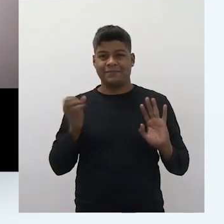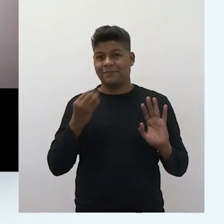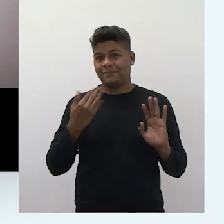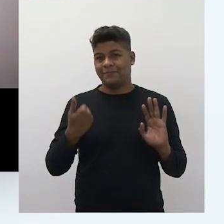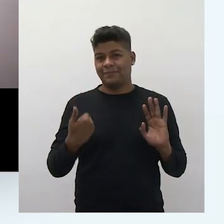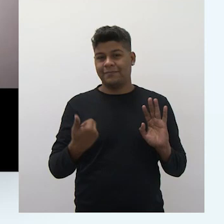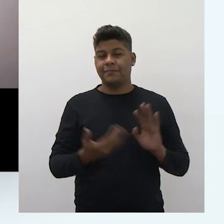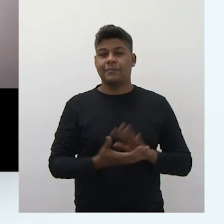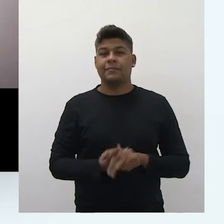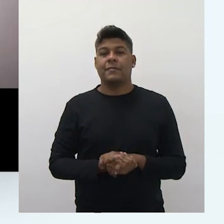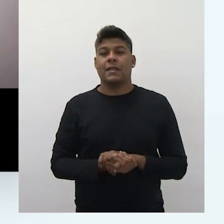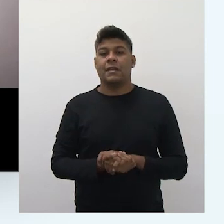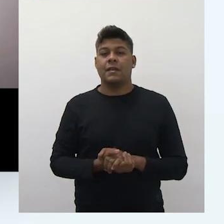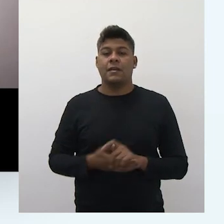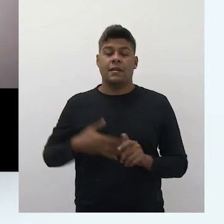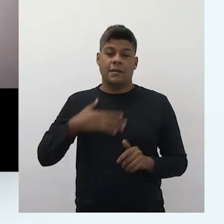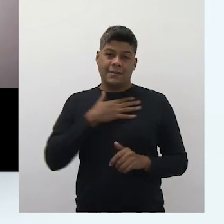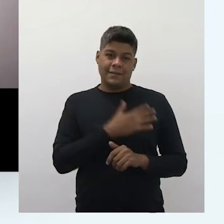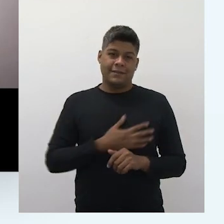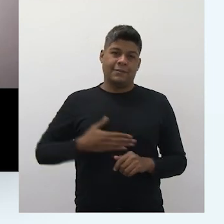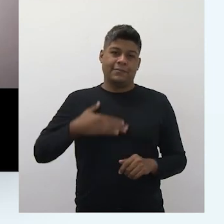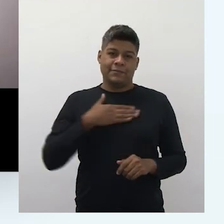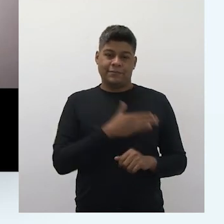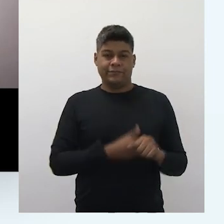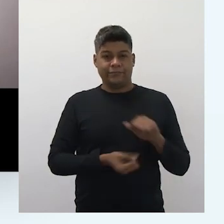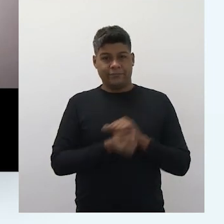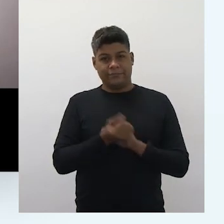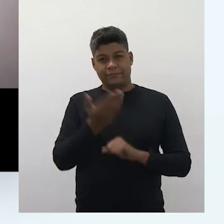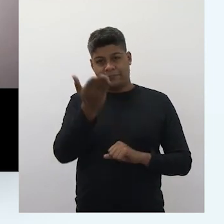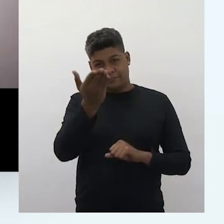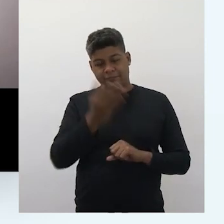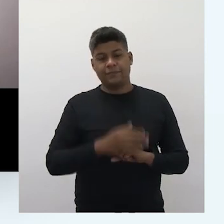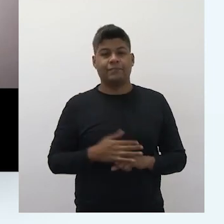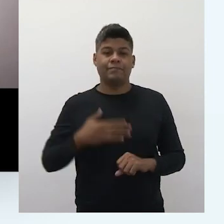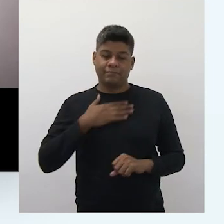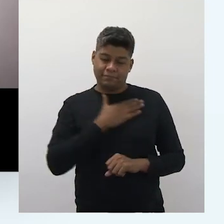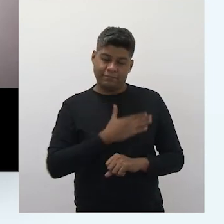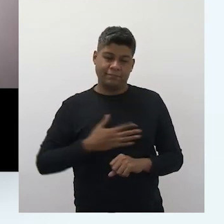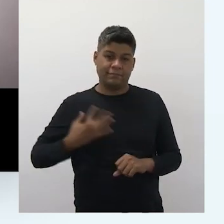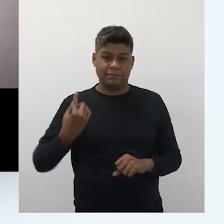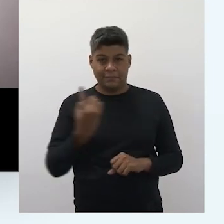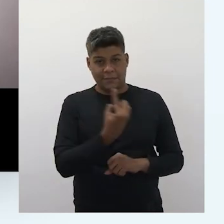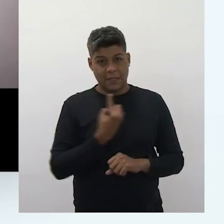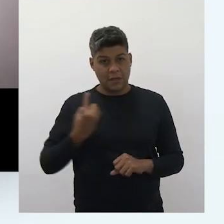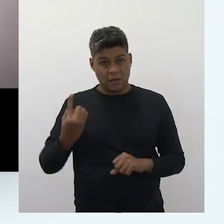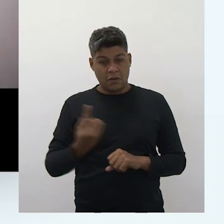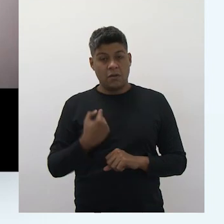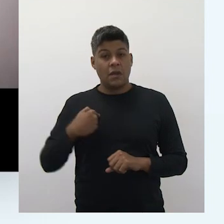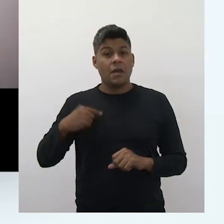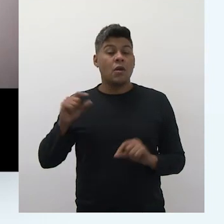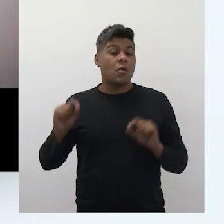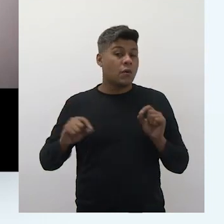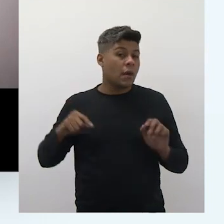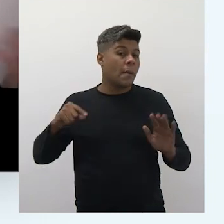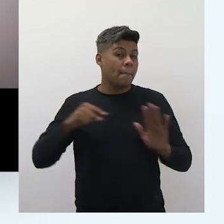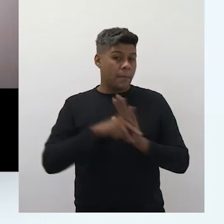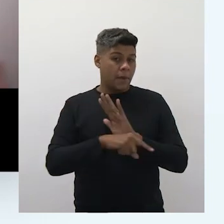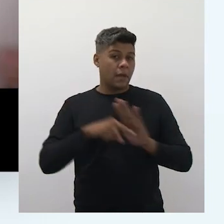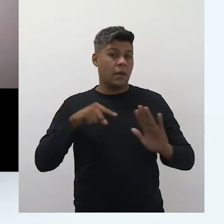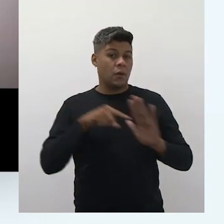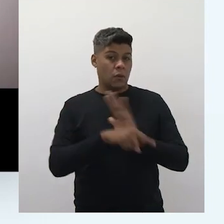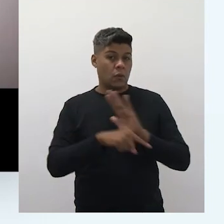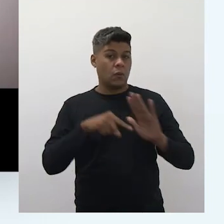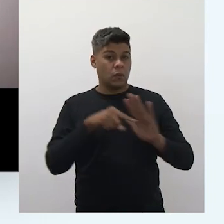É um prazer estar prazer. aqui com vocês. Prazer é nosso. e eu vou te fazer algumas